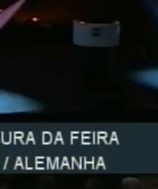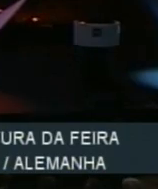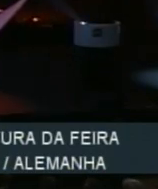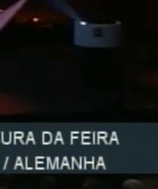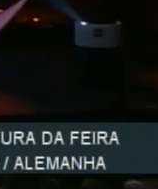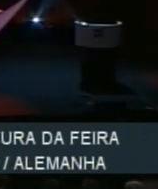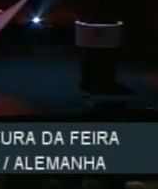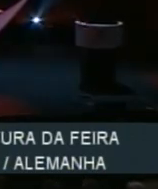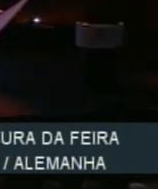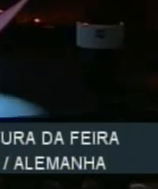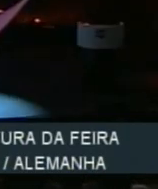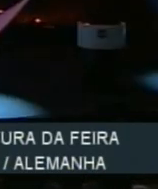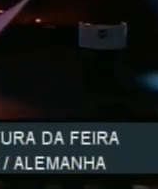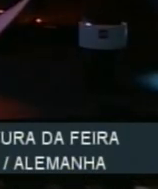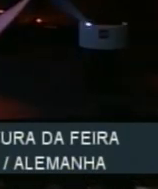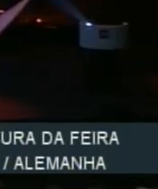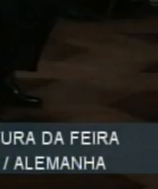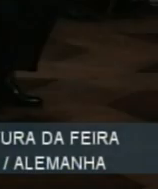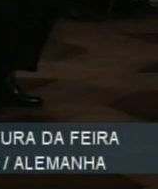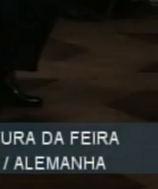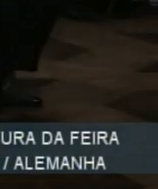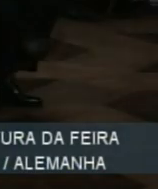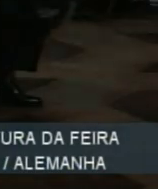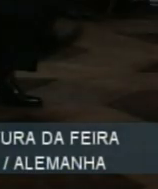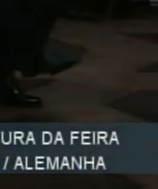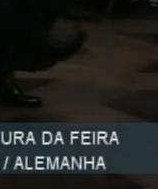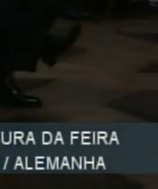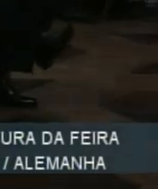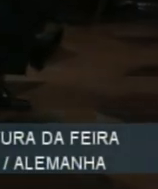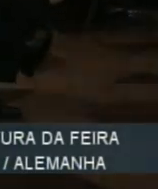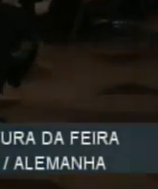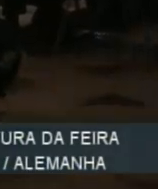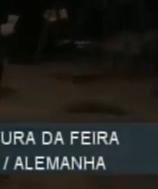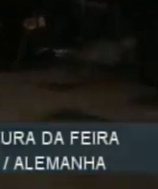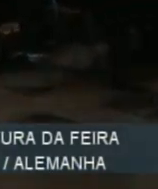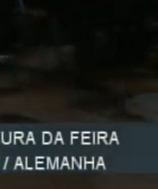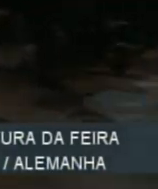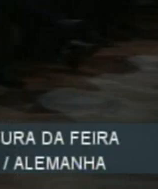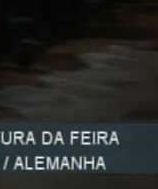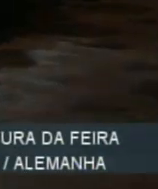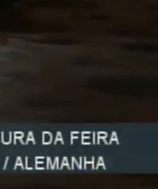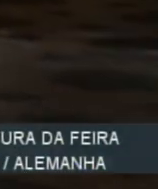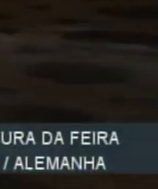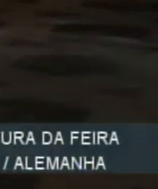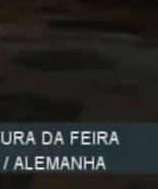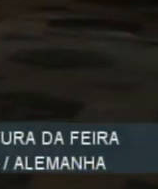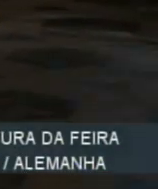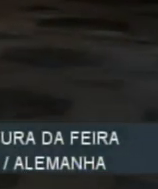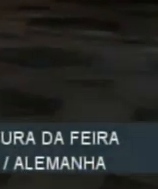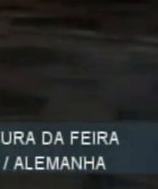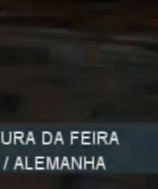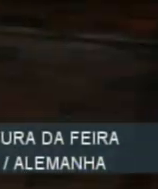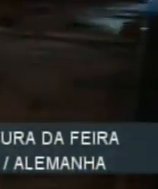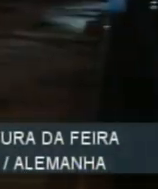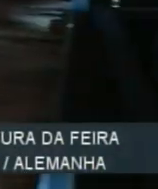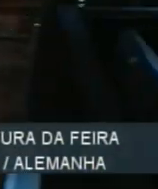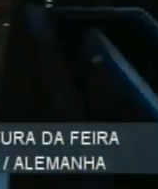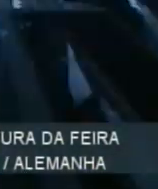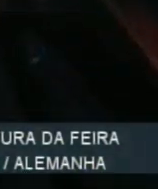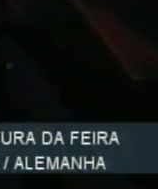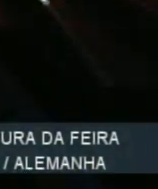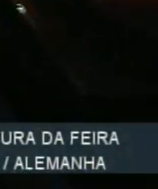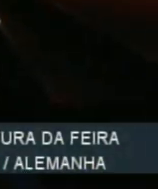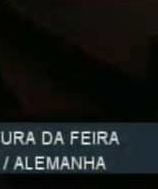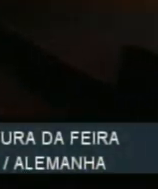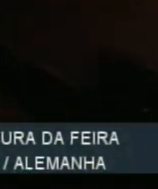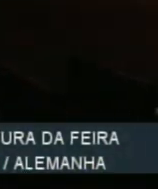Rousseff. Ao nosso país parceiro, Sua Excelência, a Presidenta da República Federativa do Brasil,